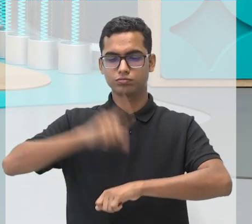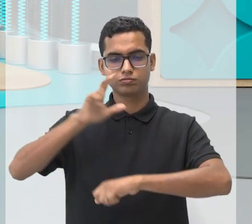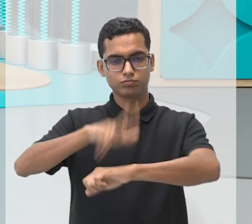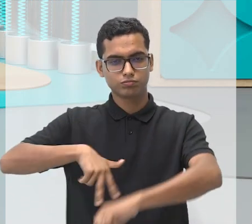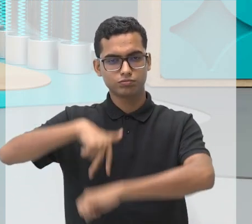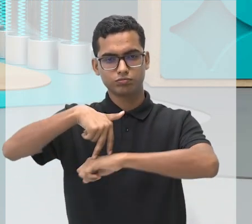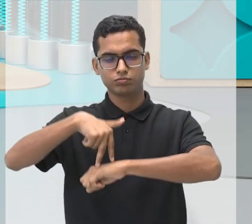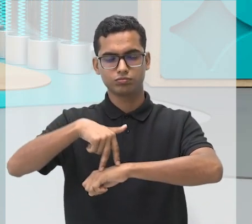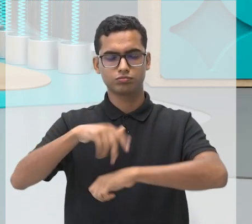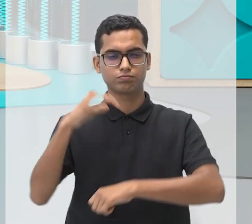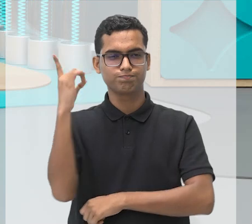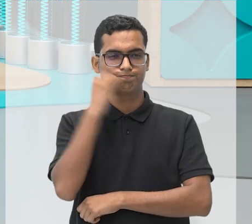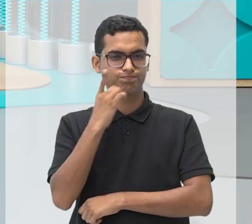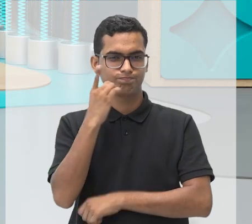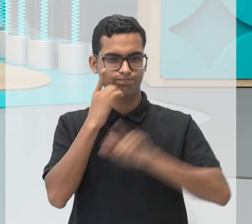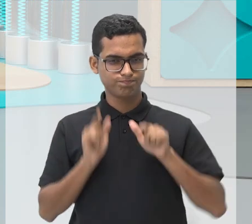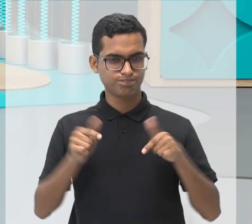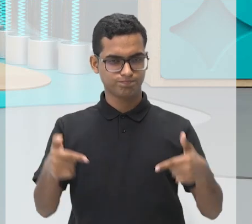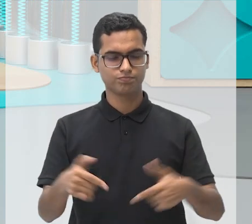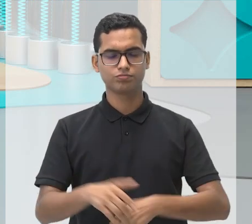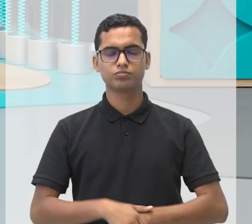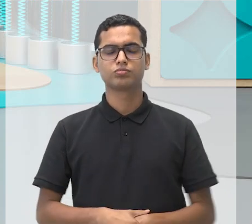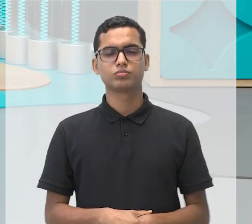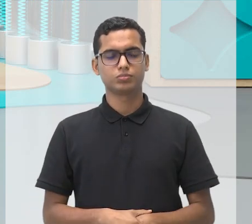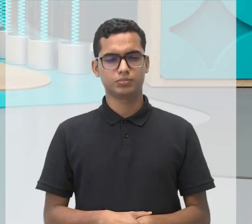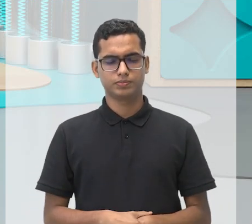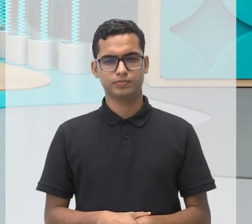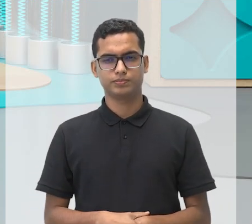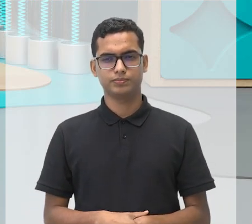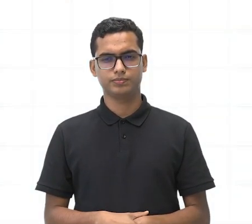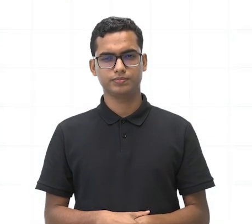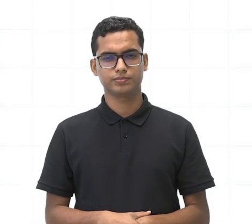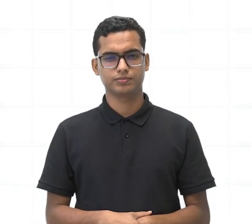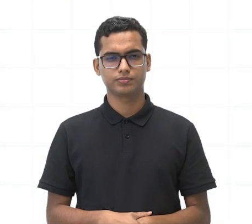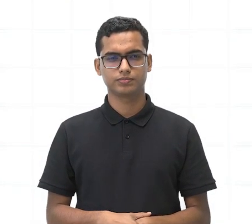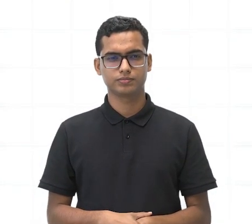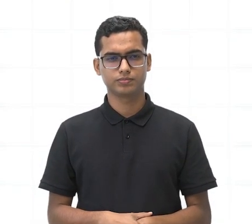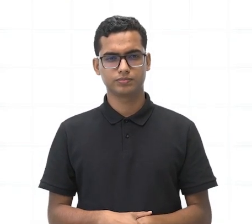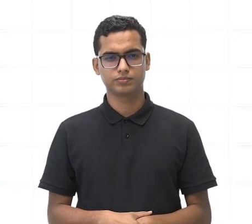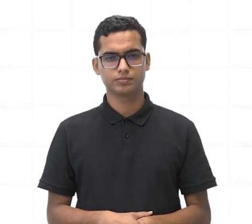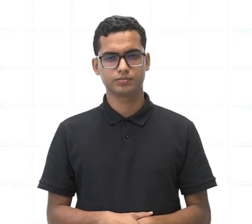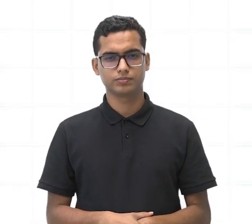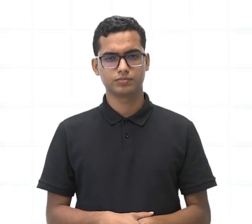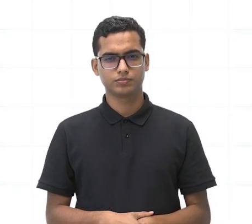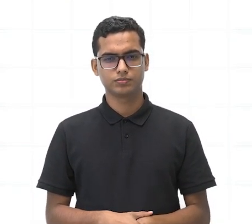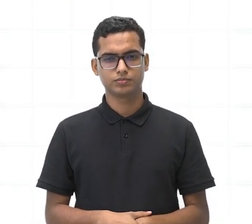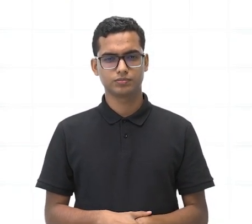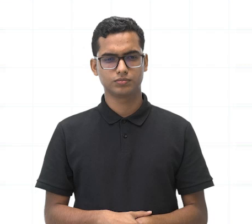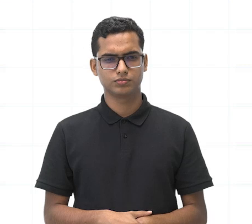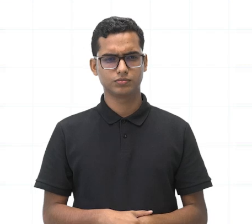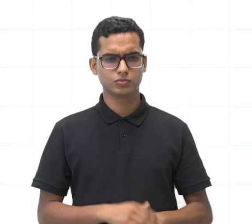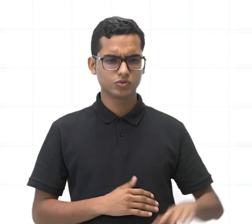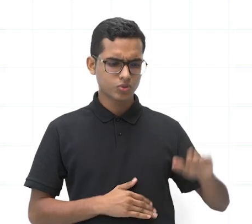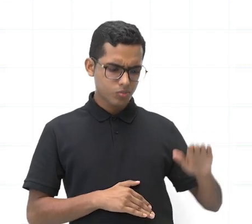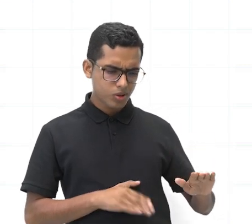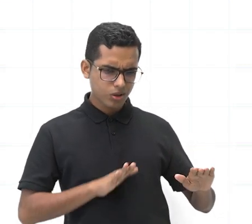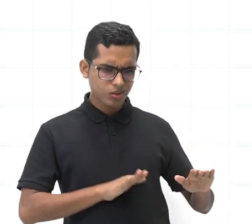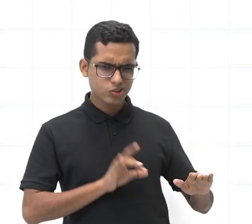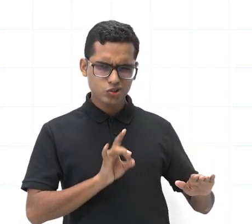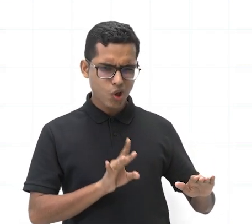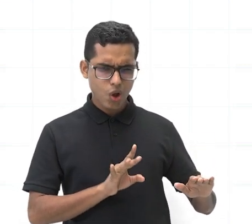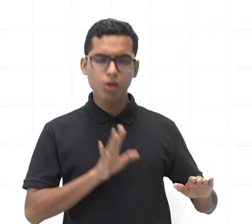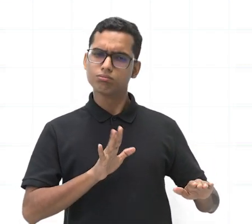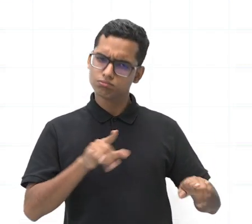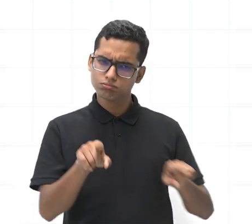atividades cotidianas. Nós, não só quando pequenos, a cartela continua, olha só, mas também quando